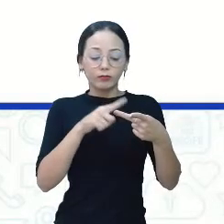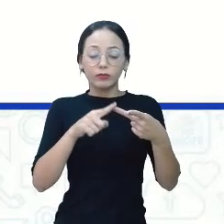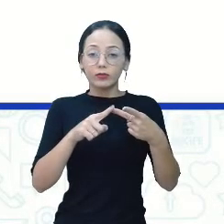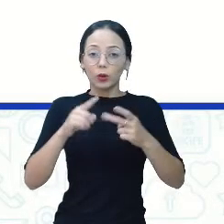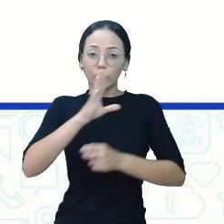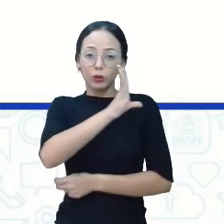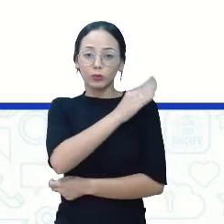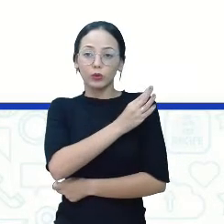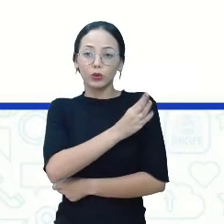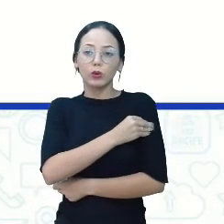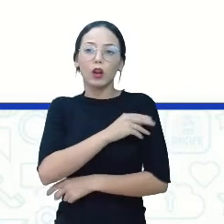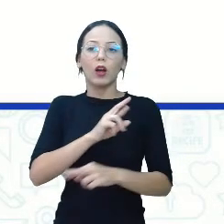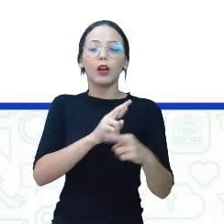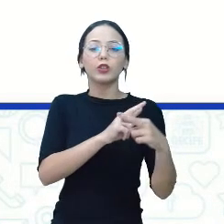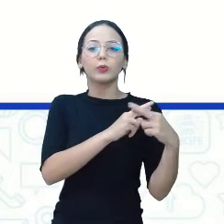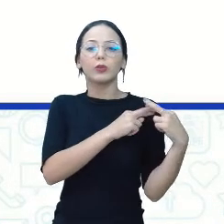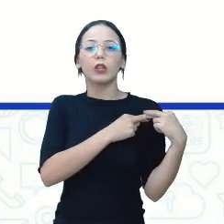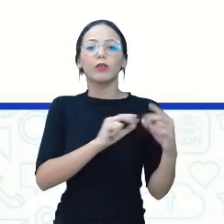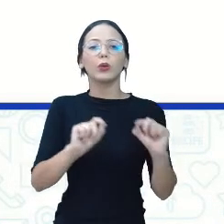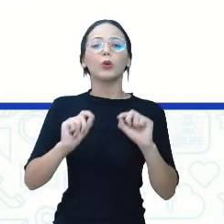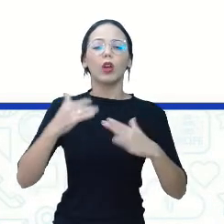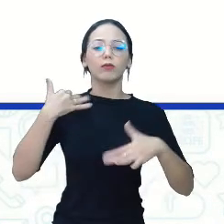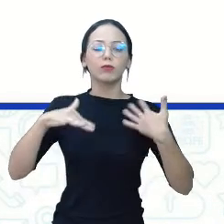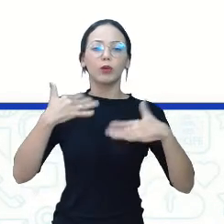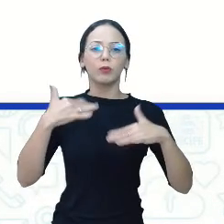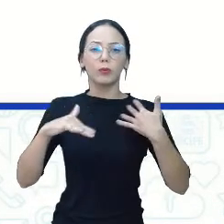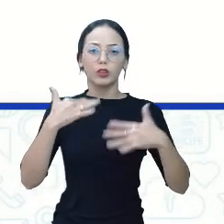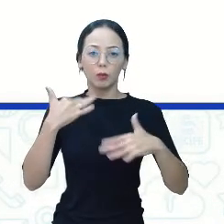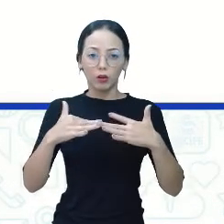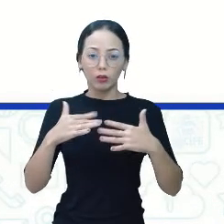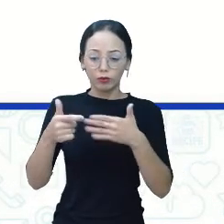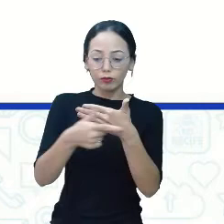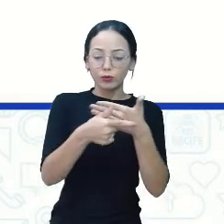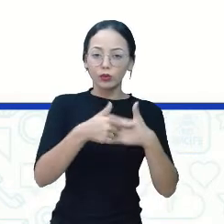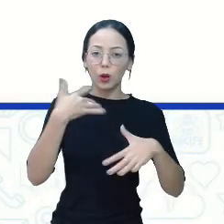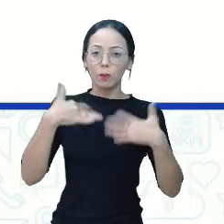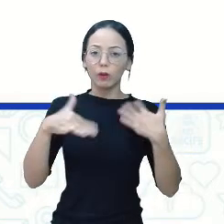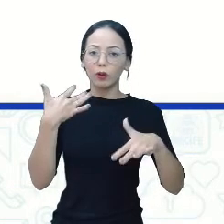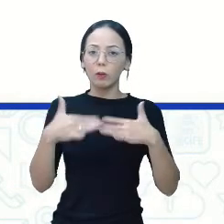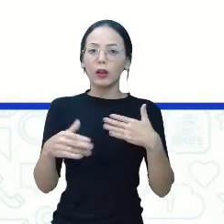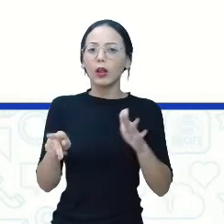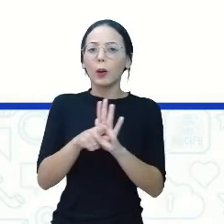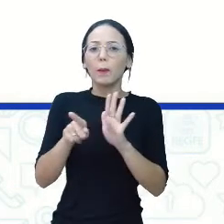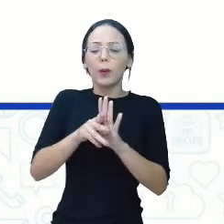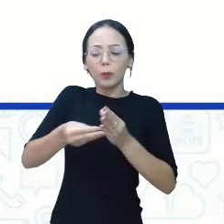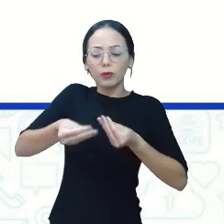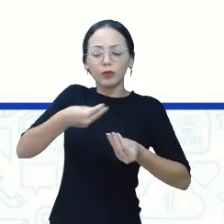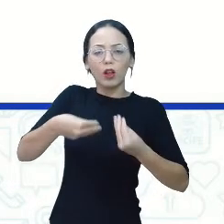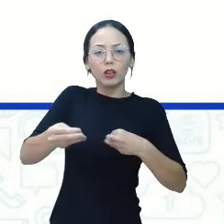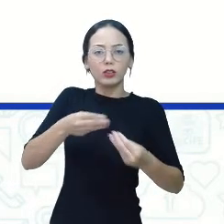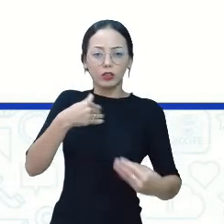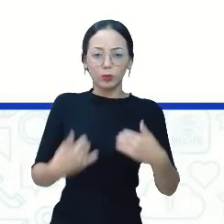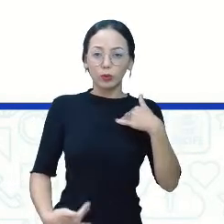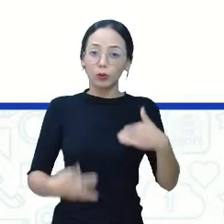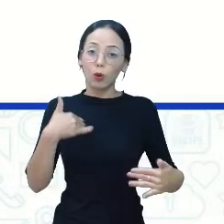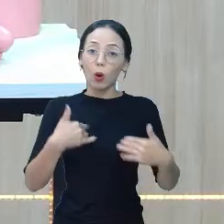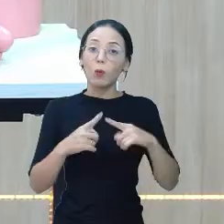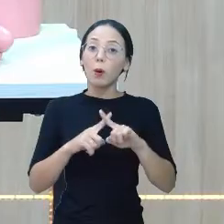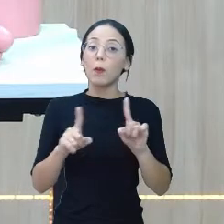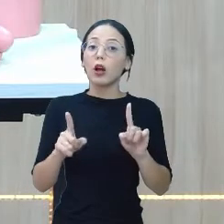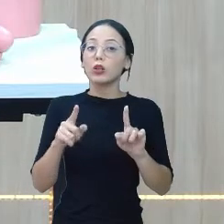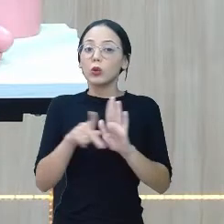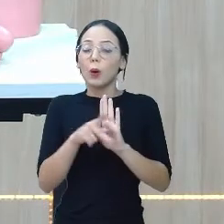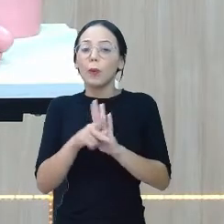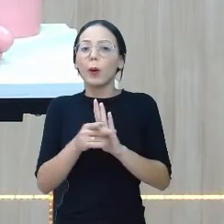O muscular é responsável aí na questão da movimentação. São verdadeiros elásticos no nosso corpo. Agora, diferente do